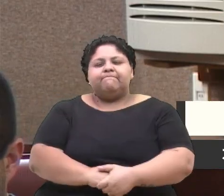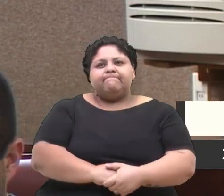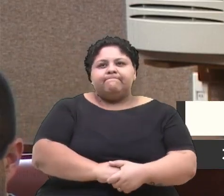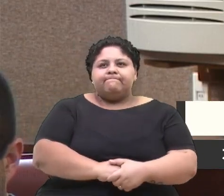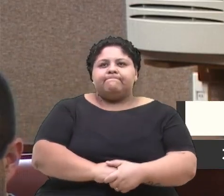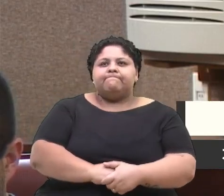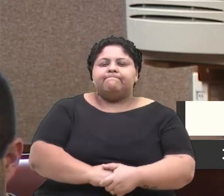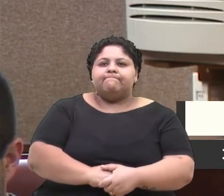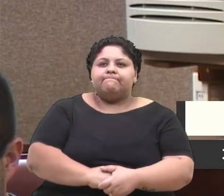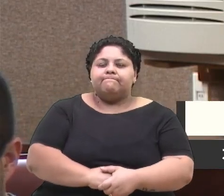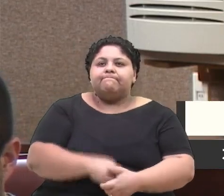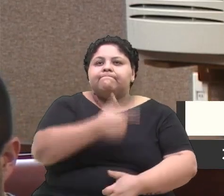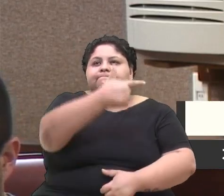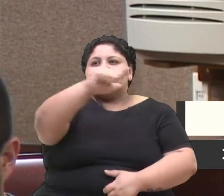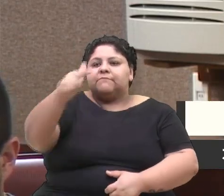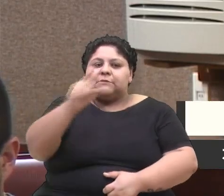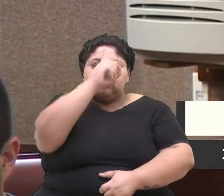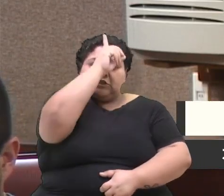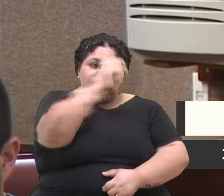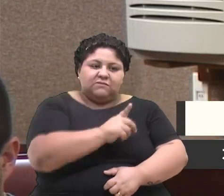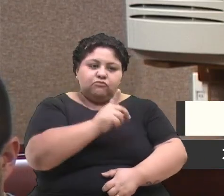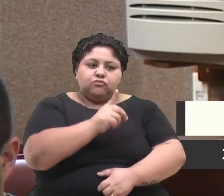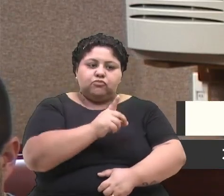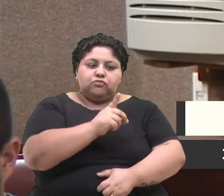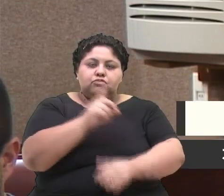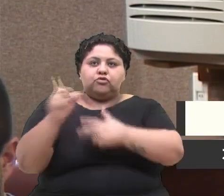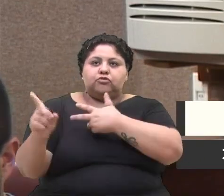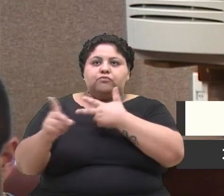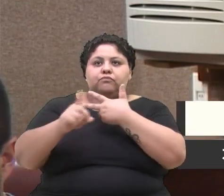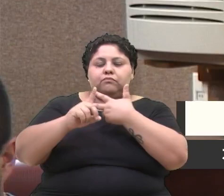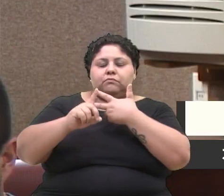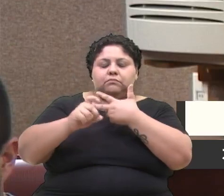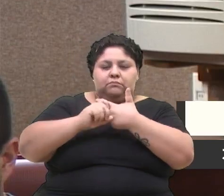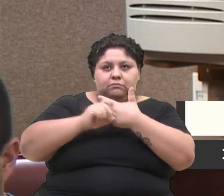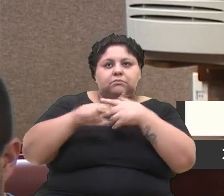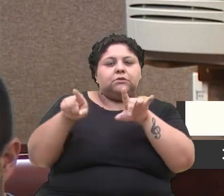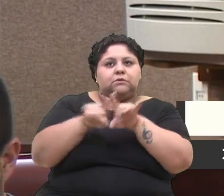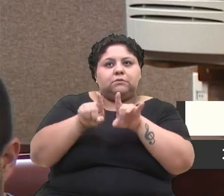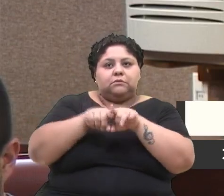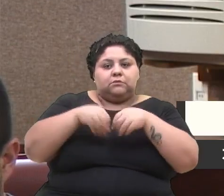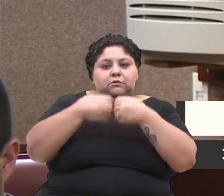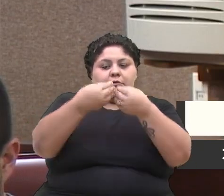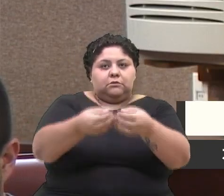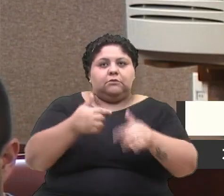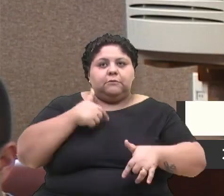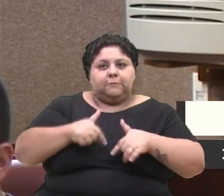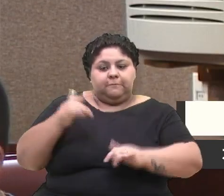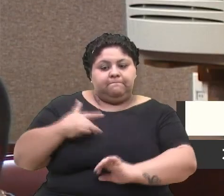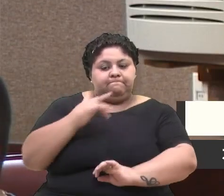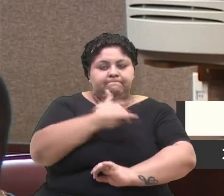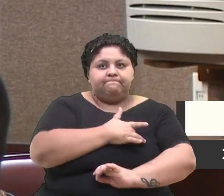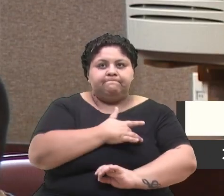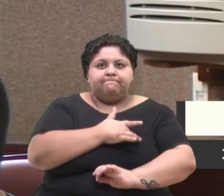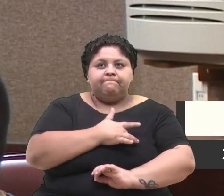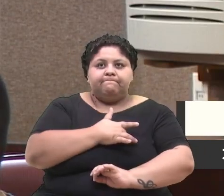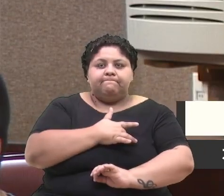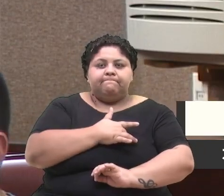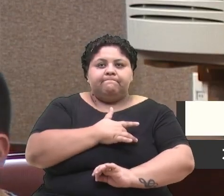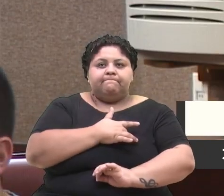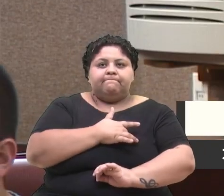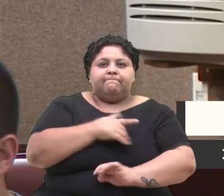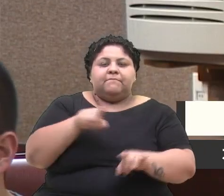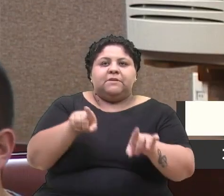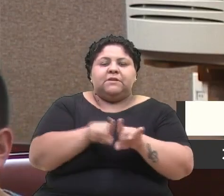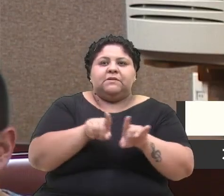São atribuições diretamente do Executivo. E se referir à prestação de serviços de saúde que lhe competem, ofendendo assim